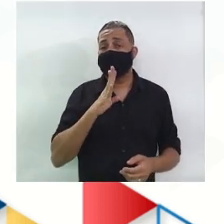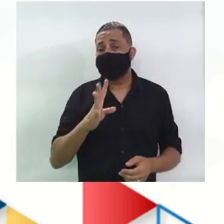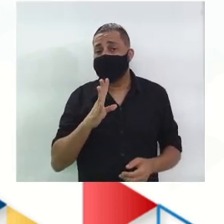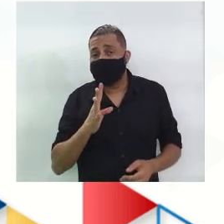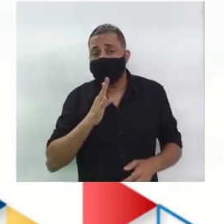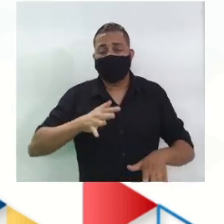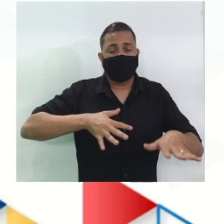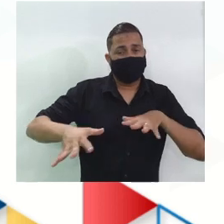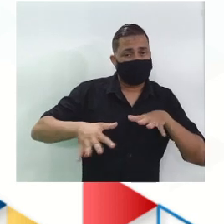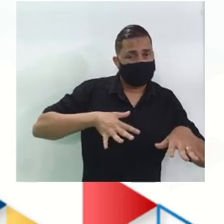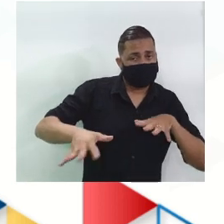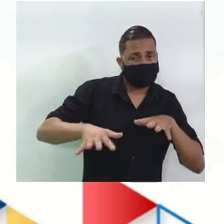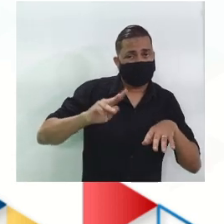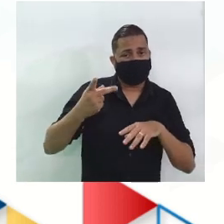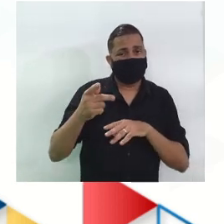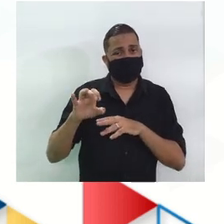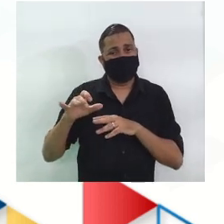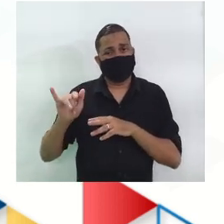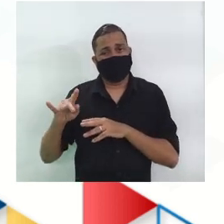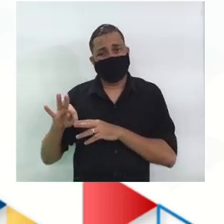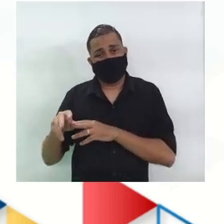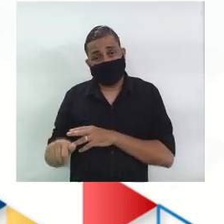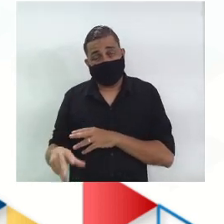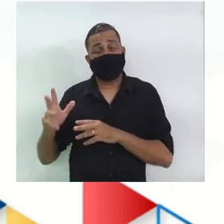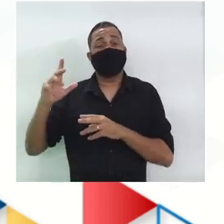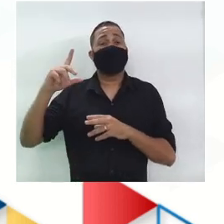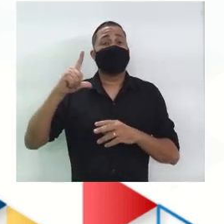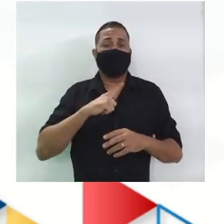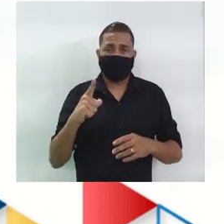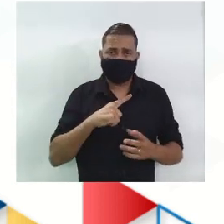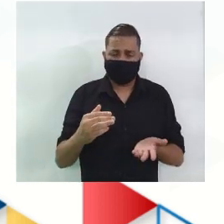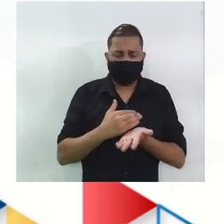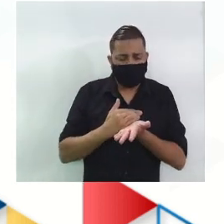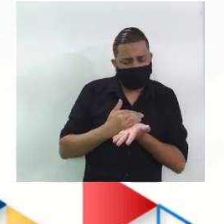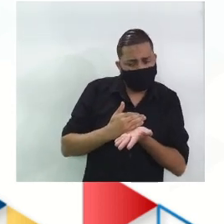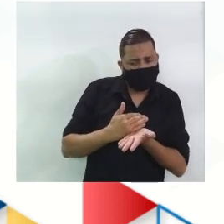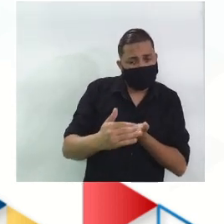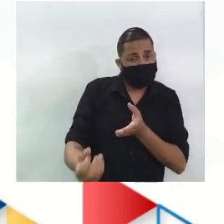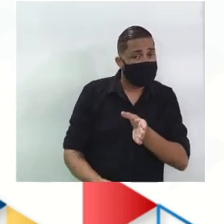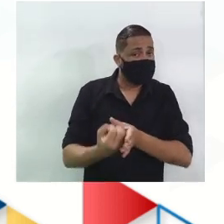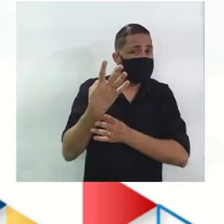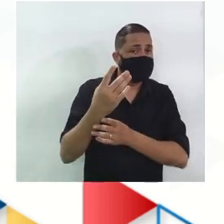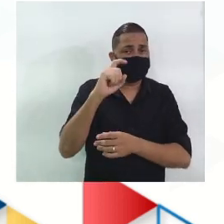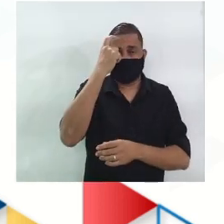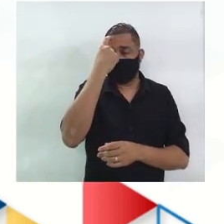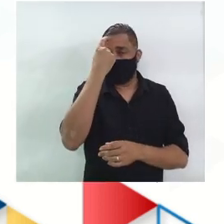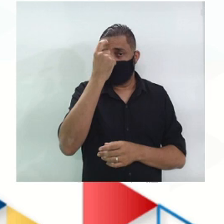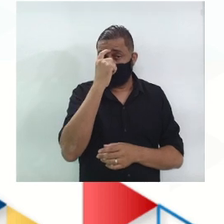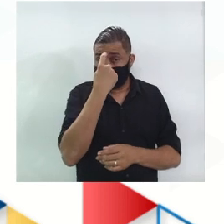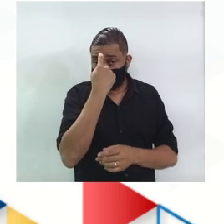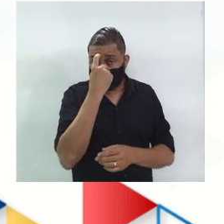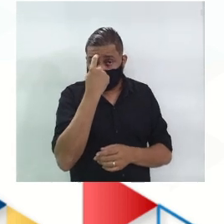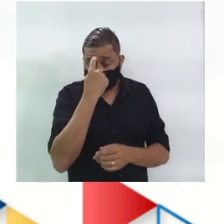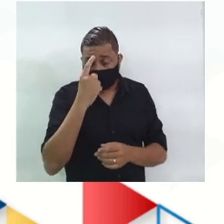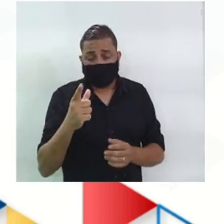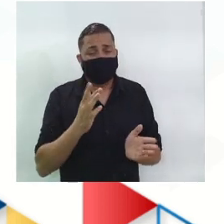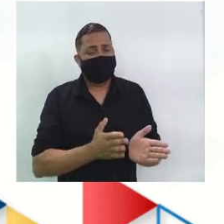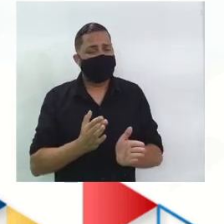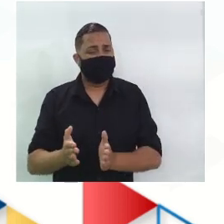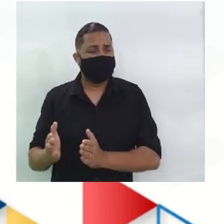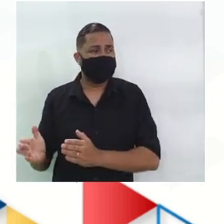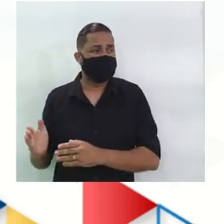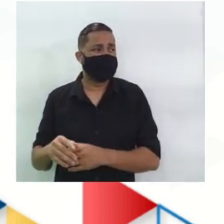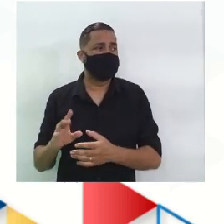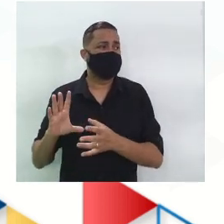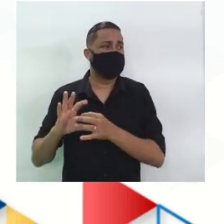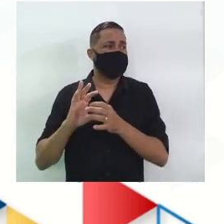como Movimento Hare Krishna, tem suas origens na Índia e é parte de um